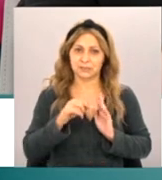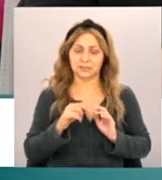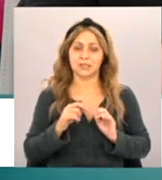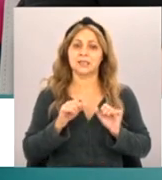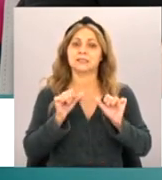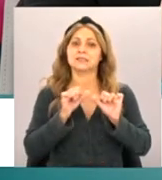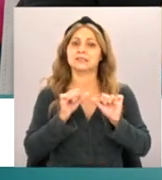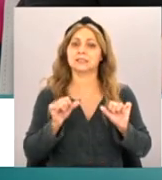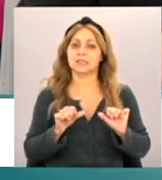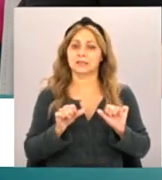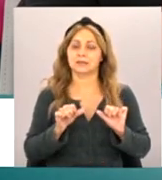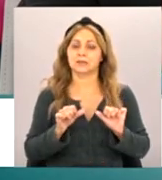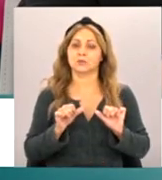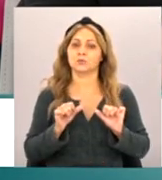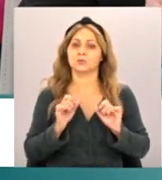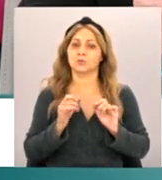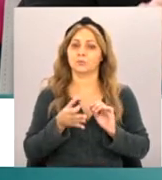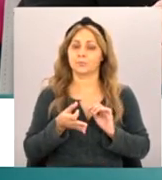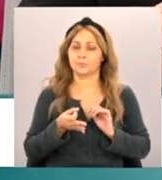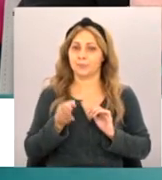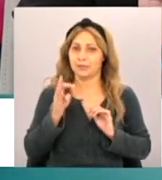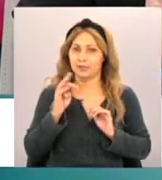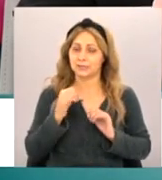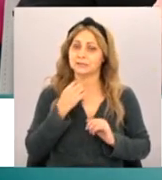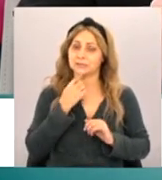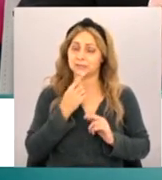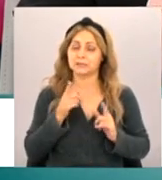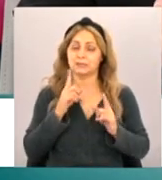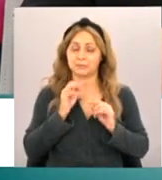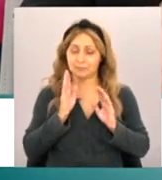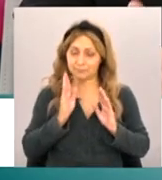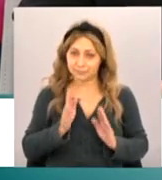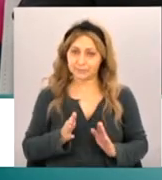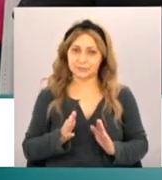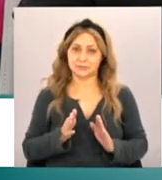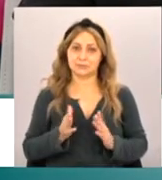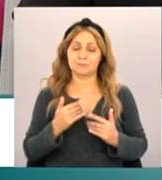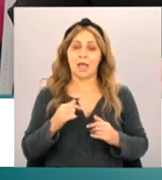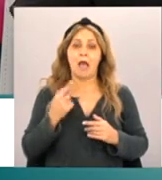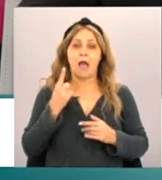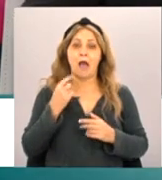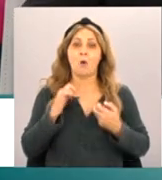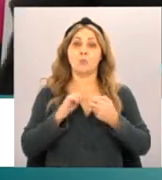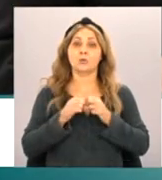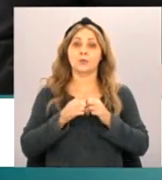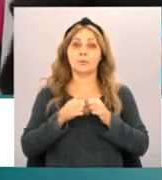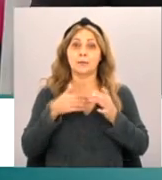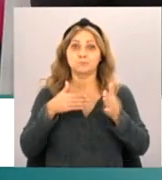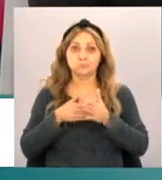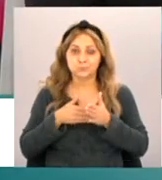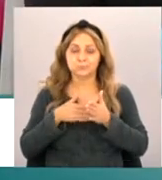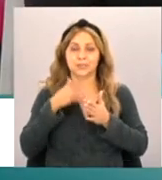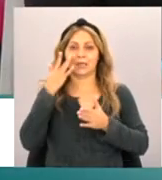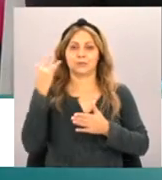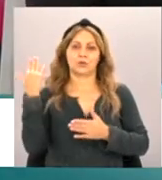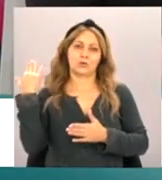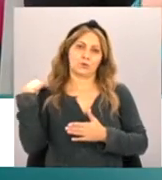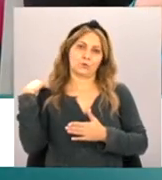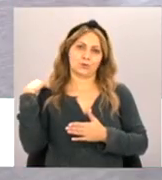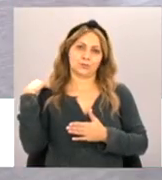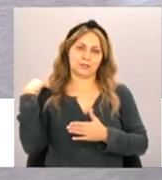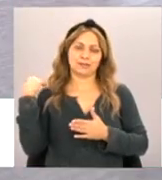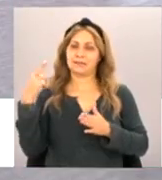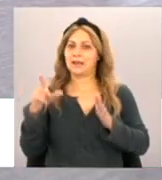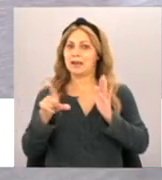partido socialista já vai dizer que é preciso fazer algum obstáculo chama-se António Costa mas aí vamos também de ver né só